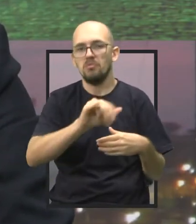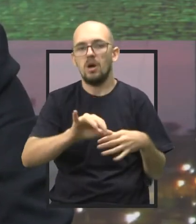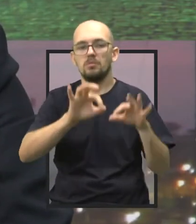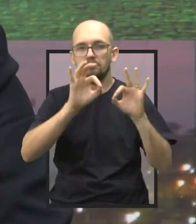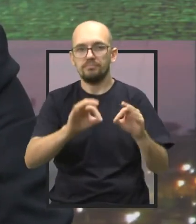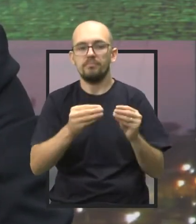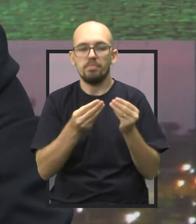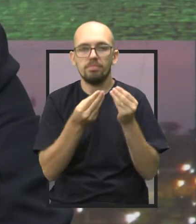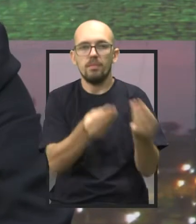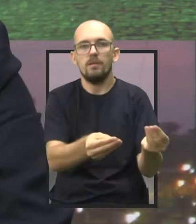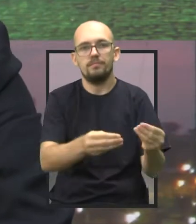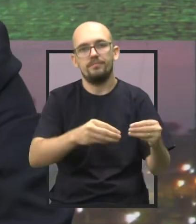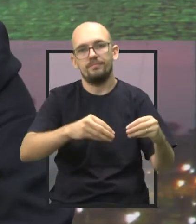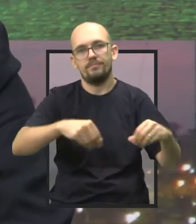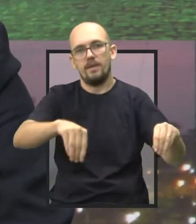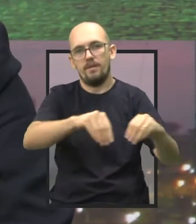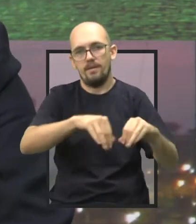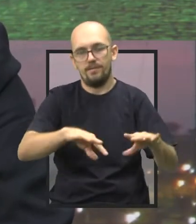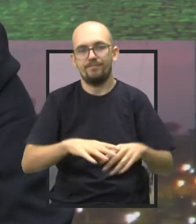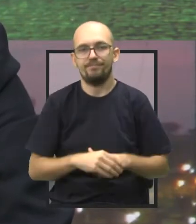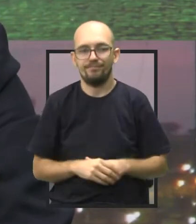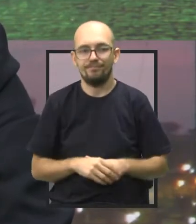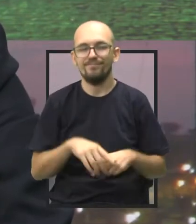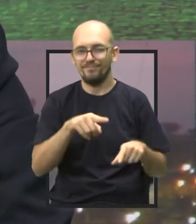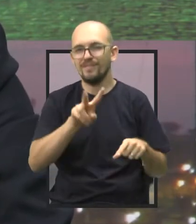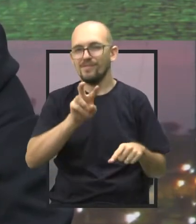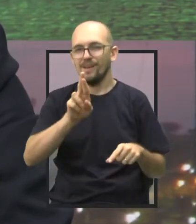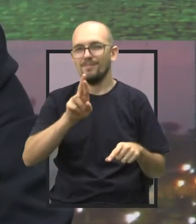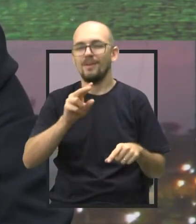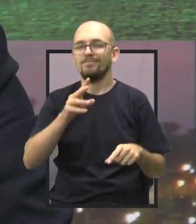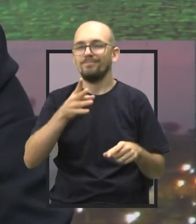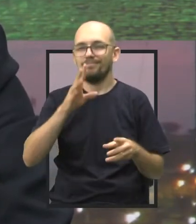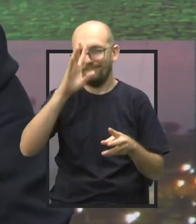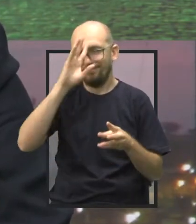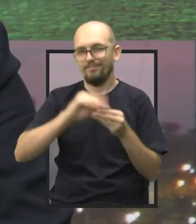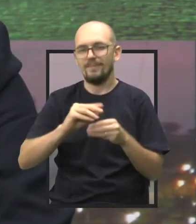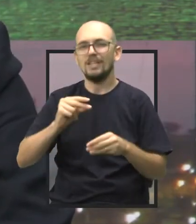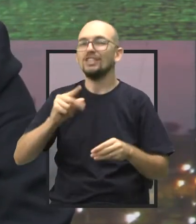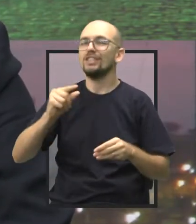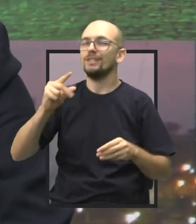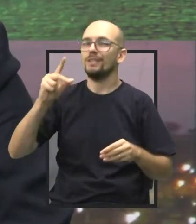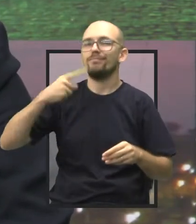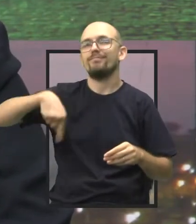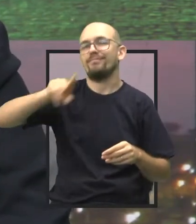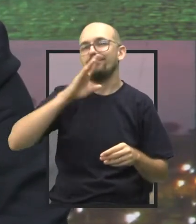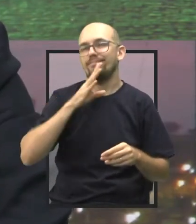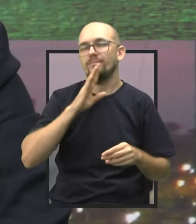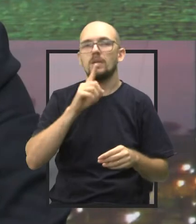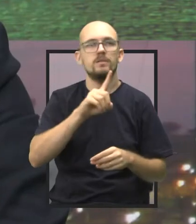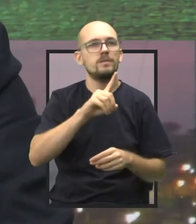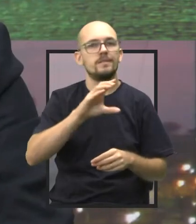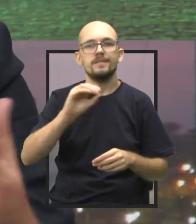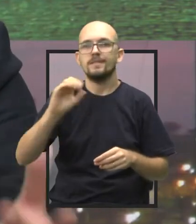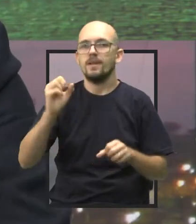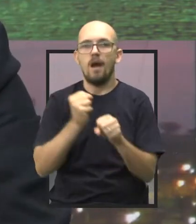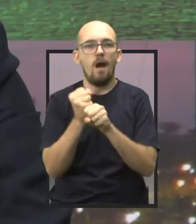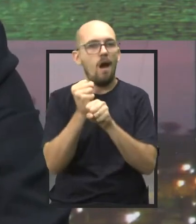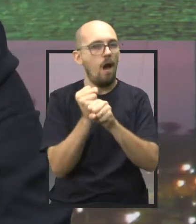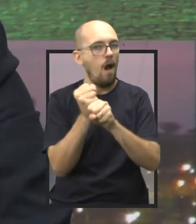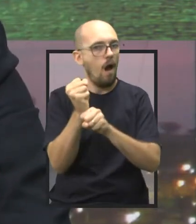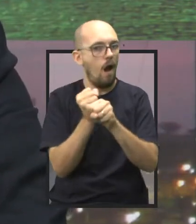dessa área da Vila Ribeiro. A Vila Ribeiro é um caso muito antigo na cidade de Jaú, né, Val? Uhum. São mais de 100 anos que eles estão lá e não